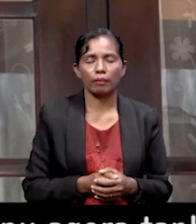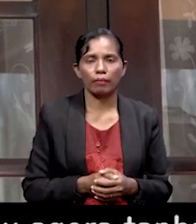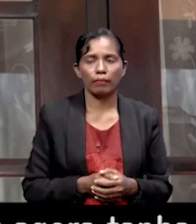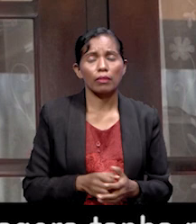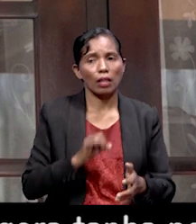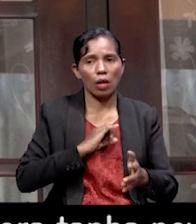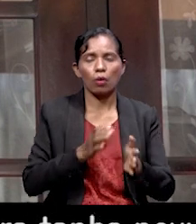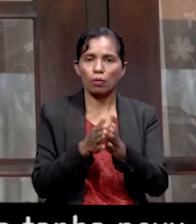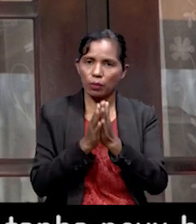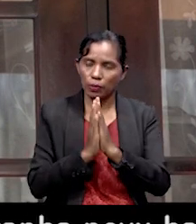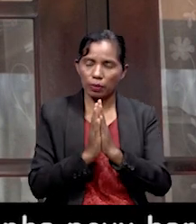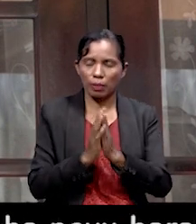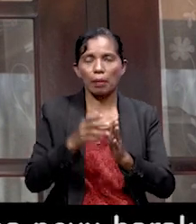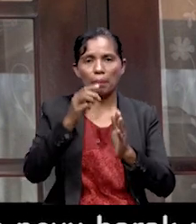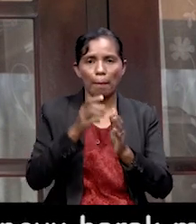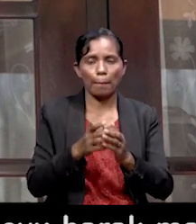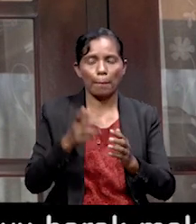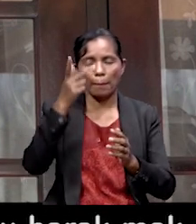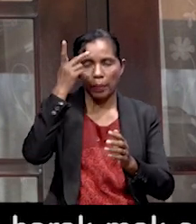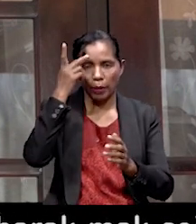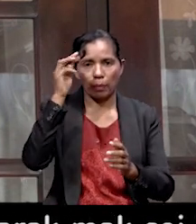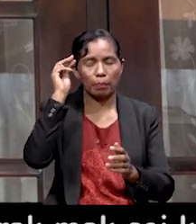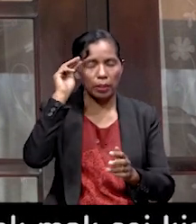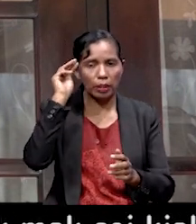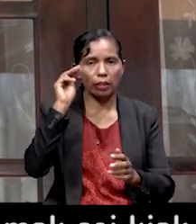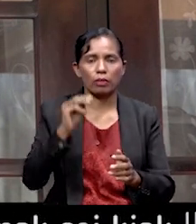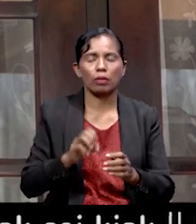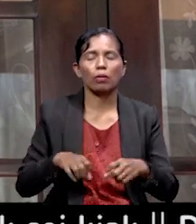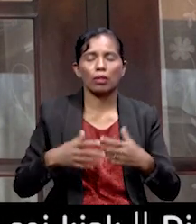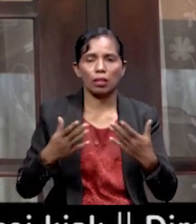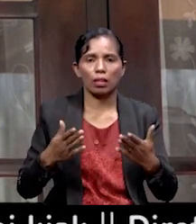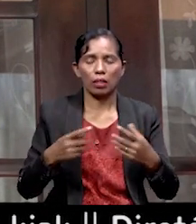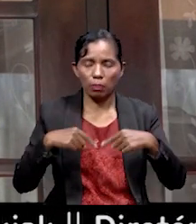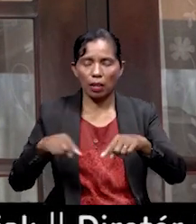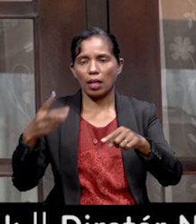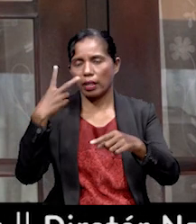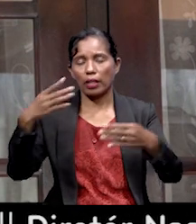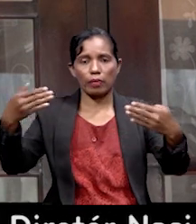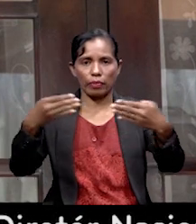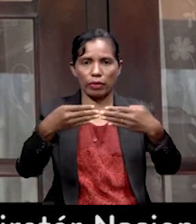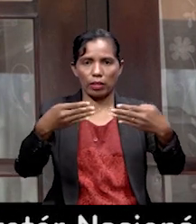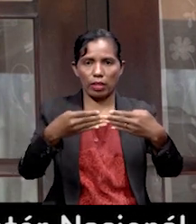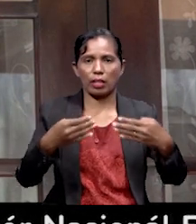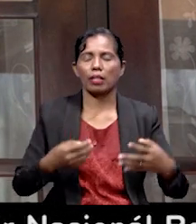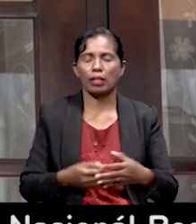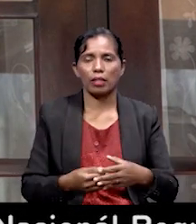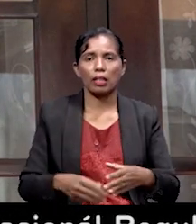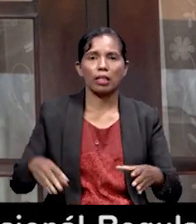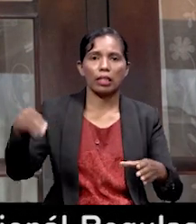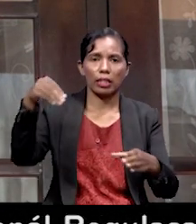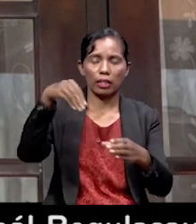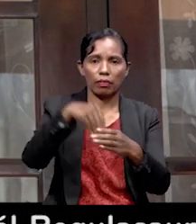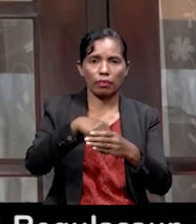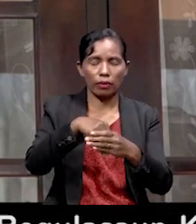Usamos orientação para o seu primeiro-ministro com a Bahia. Gestão conjunta fronteira, na vez se envolve em São